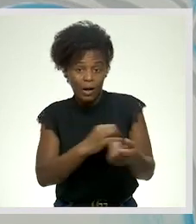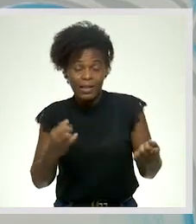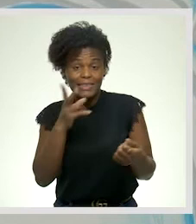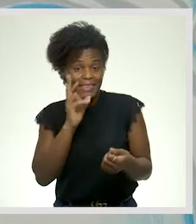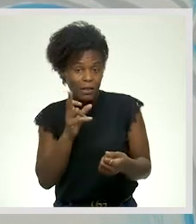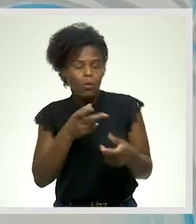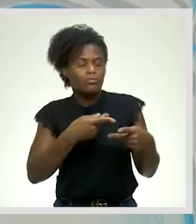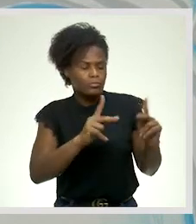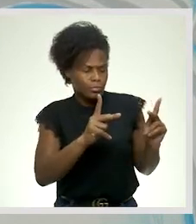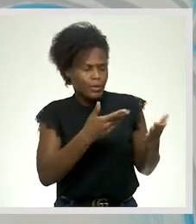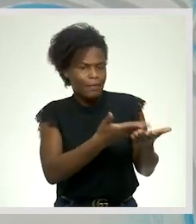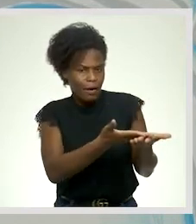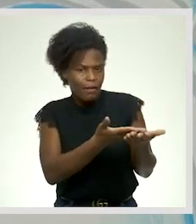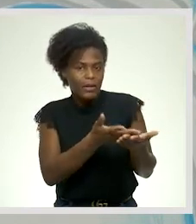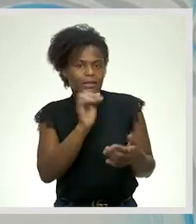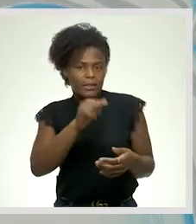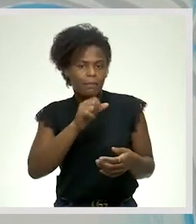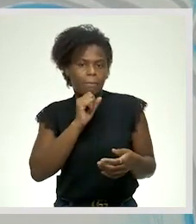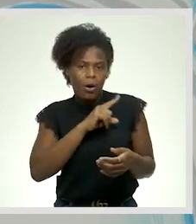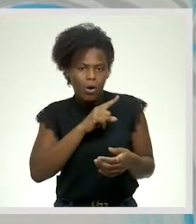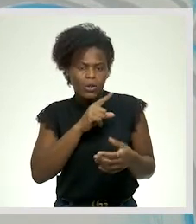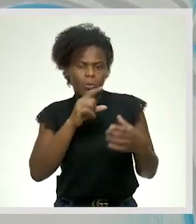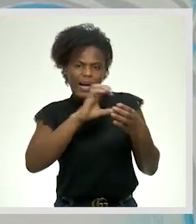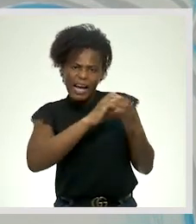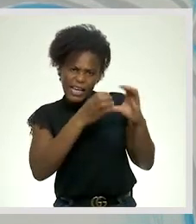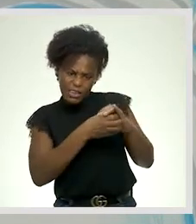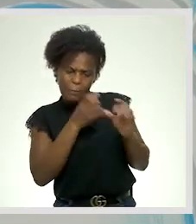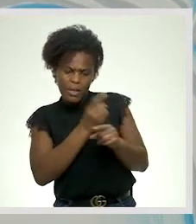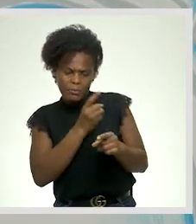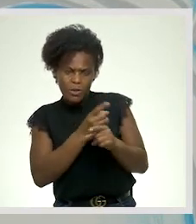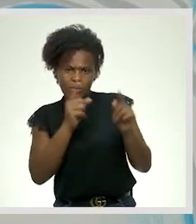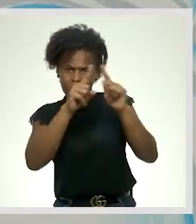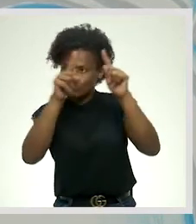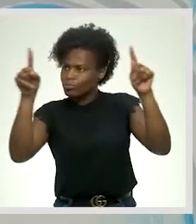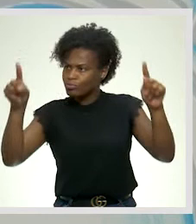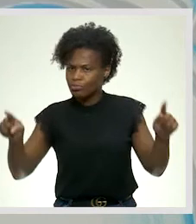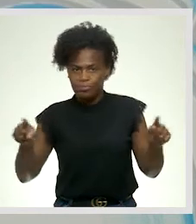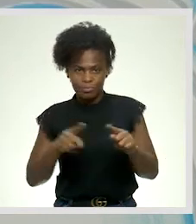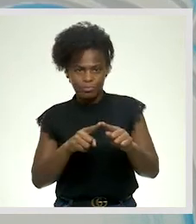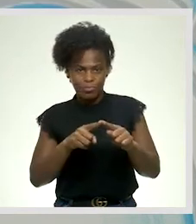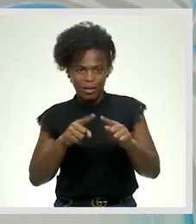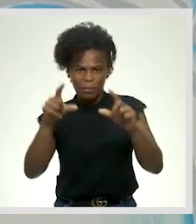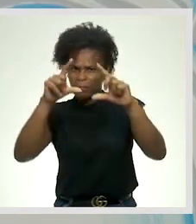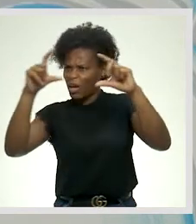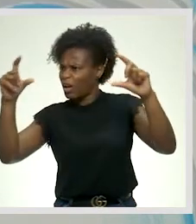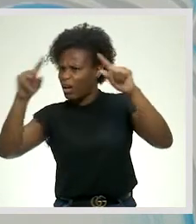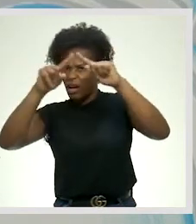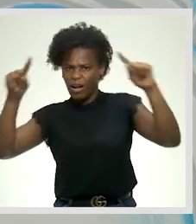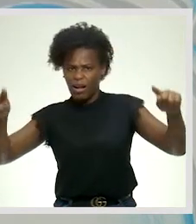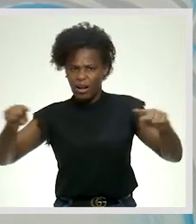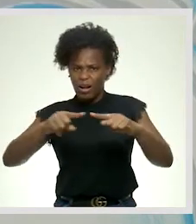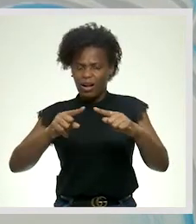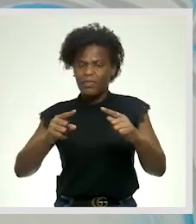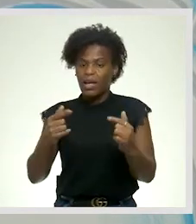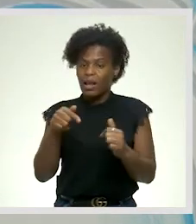autoriza que se arranje uma caixinha mesmo, uma caixa pequena, e se